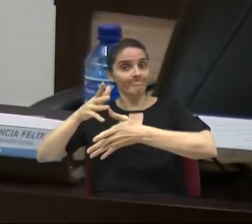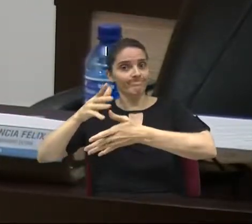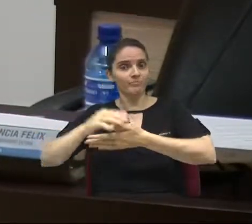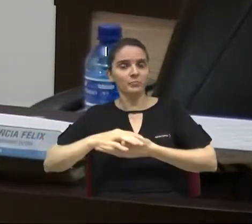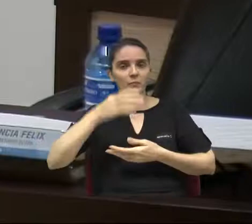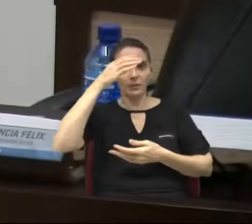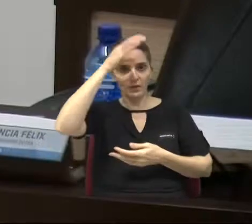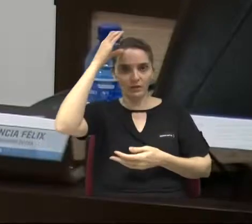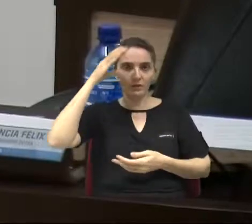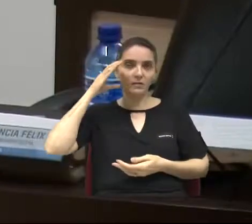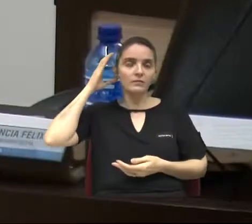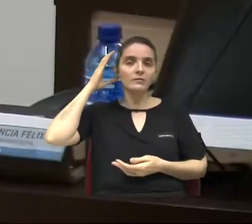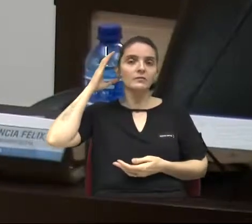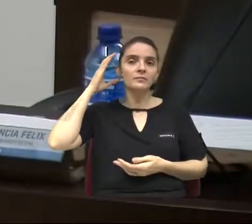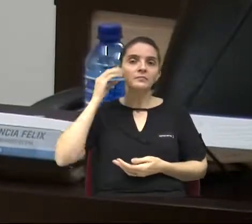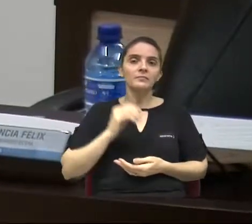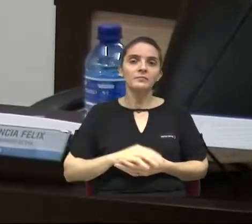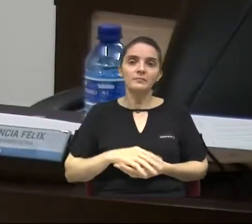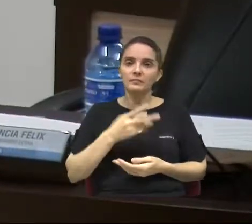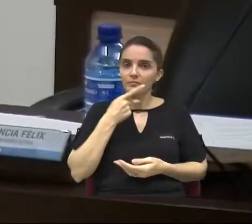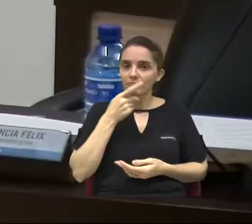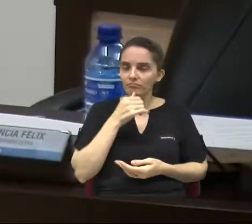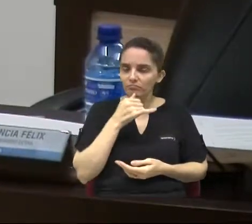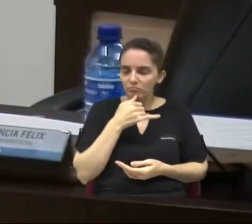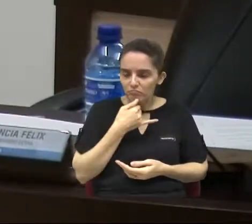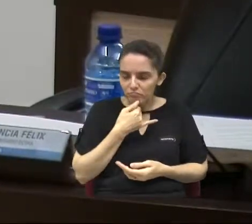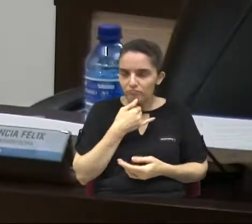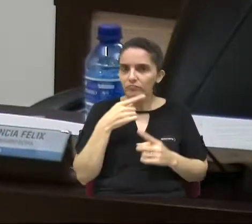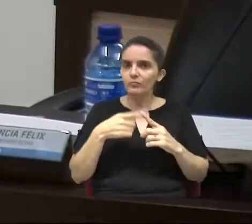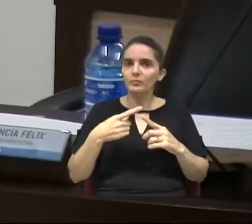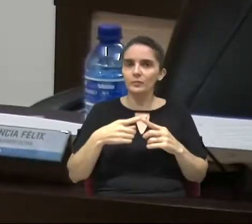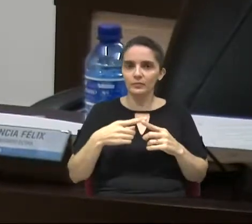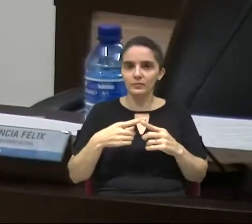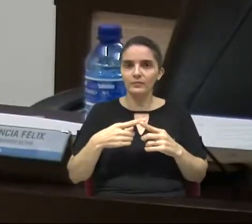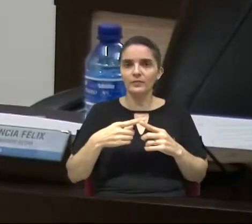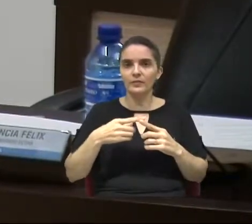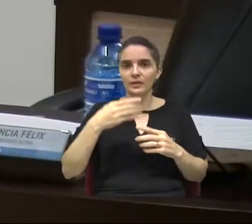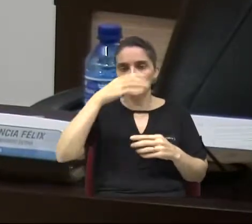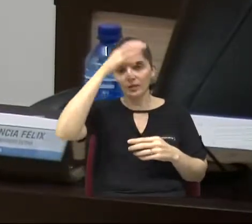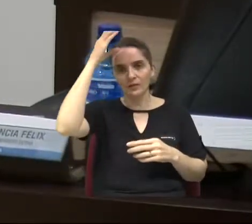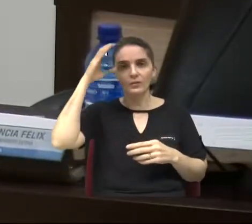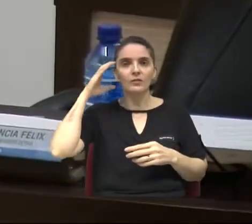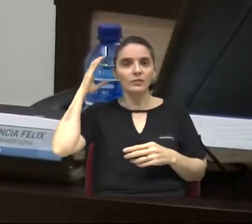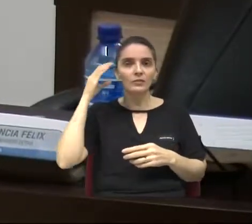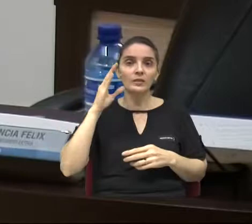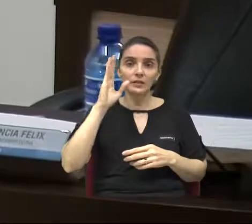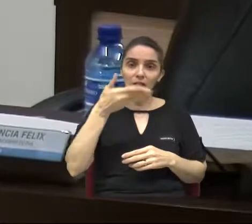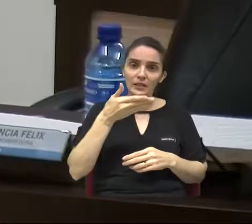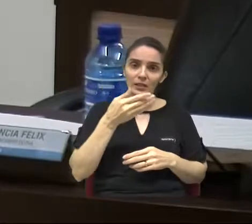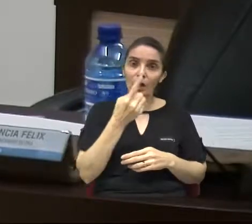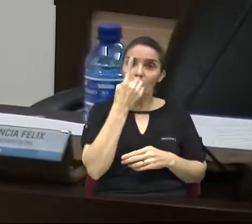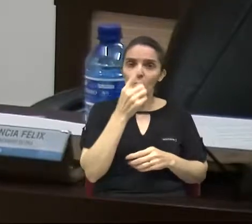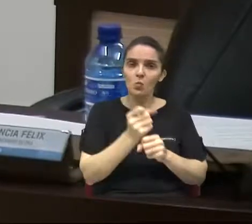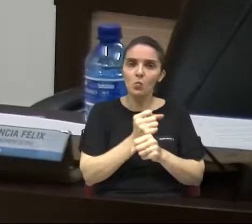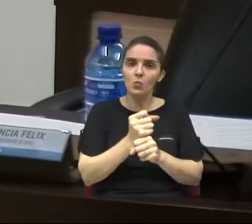Eu falo que é muito triste, porque eu já fui representada nessa casa em um ano 2